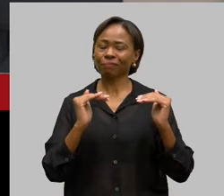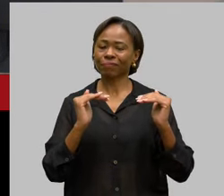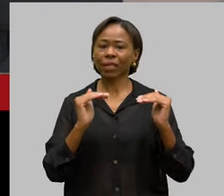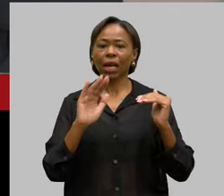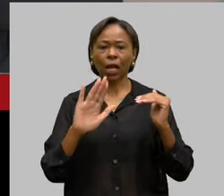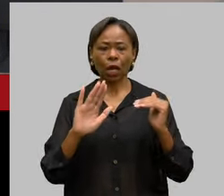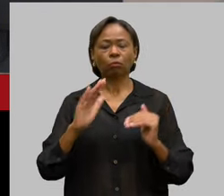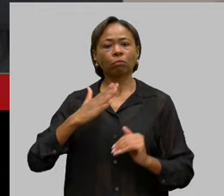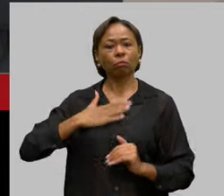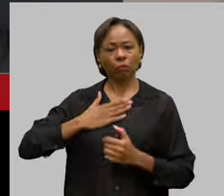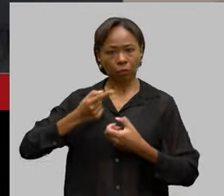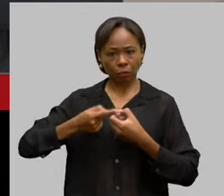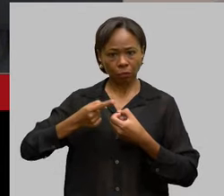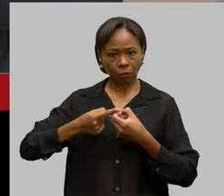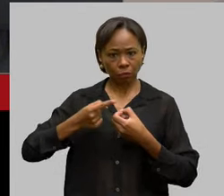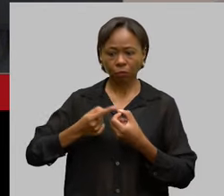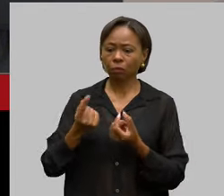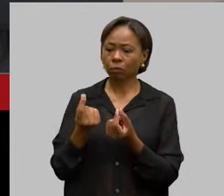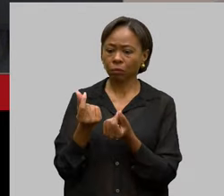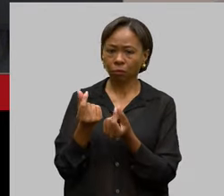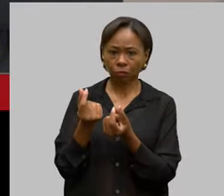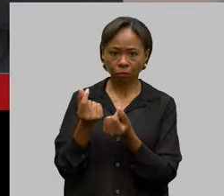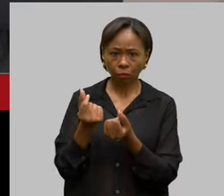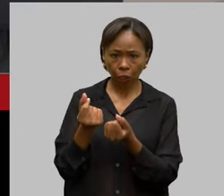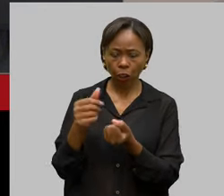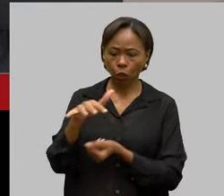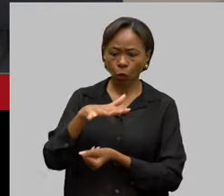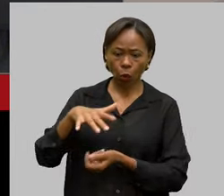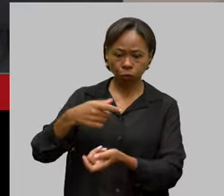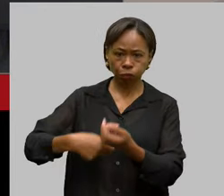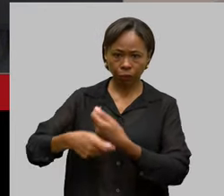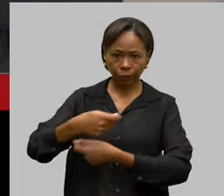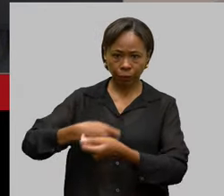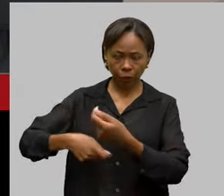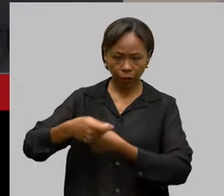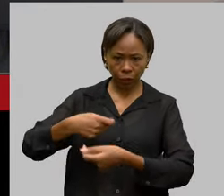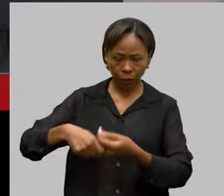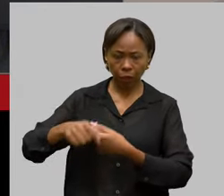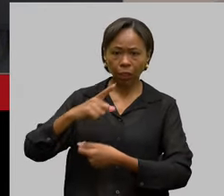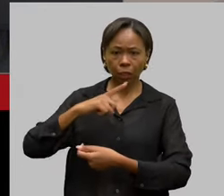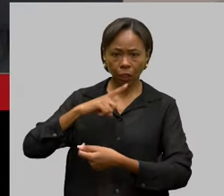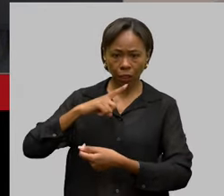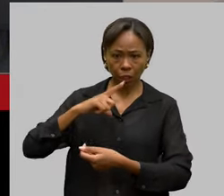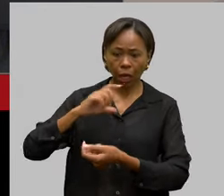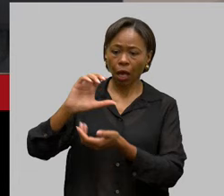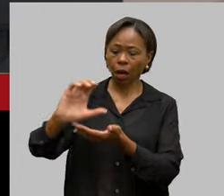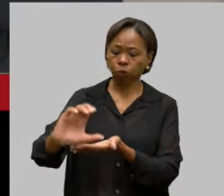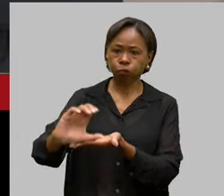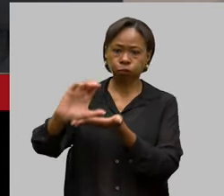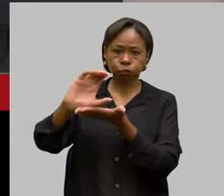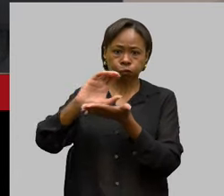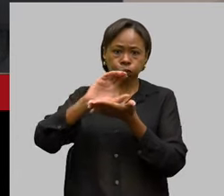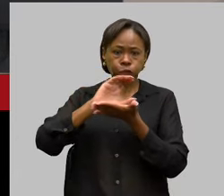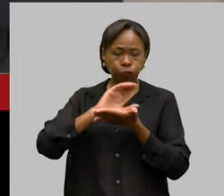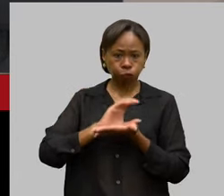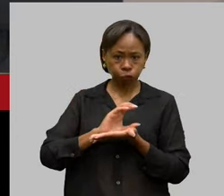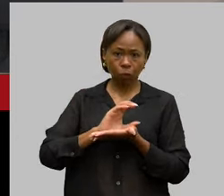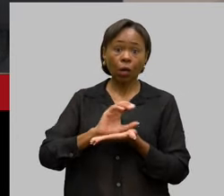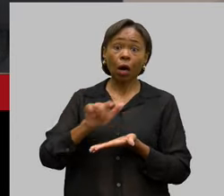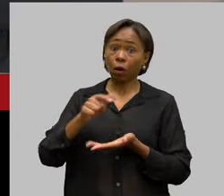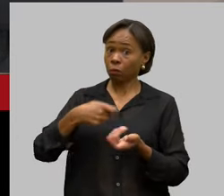cidade ela tá no mercado financeiro e ela por exemplo Precisa que eu preciso no mercado